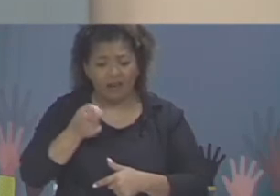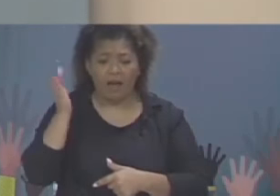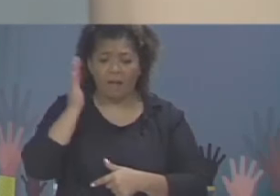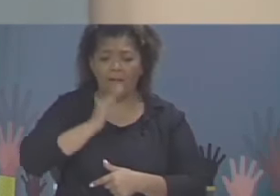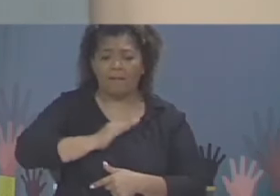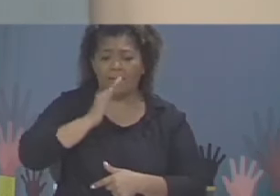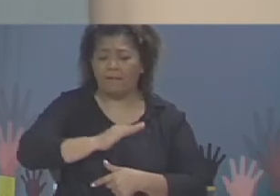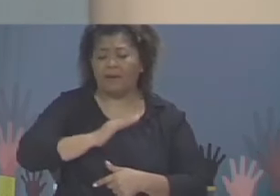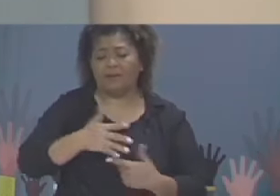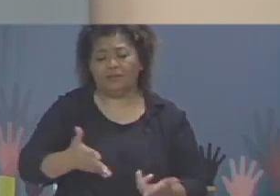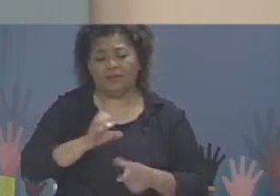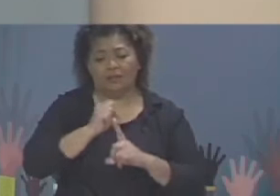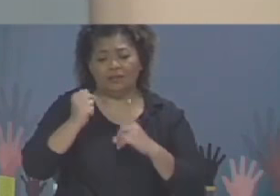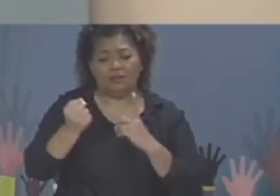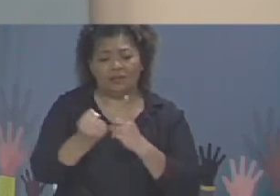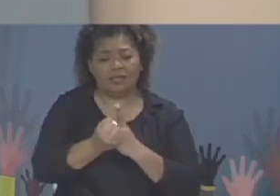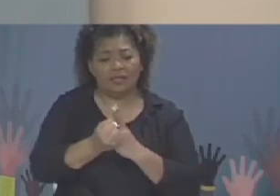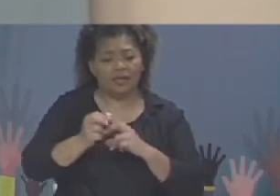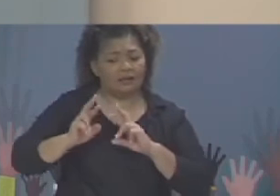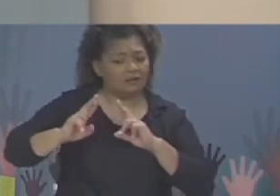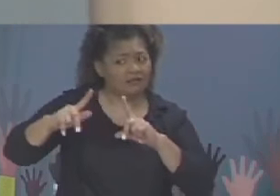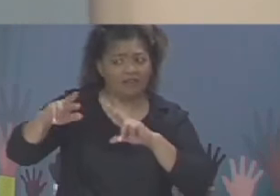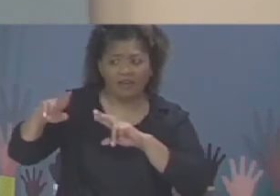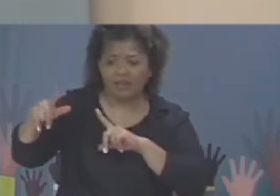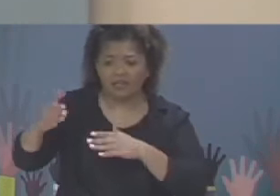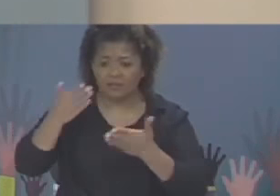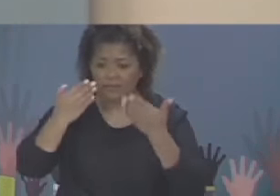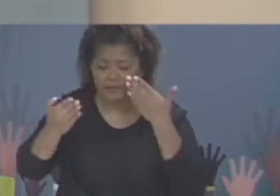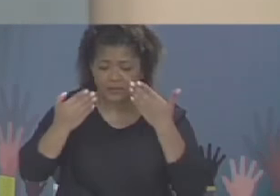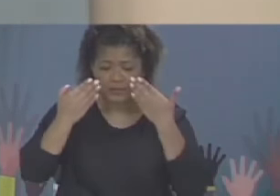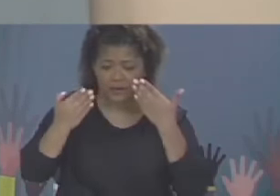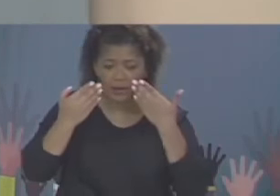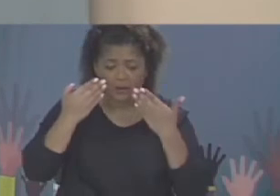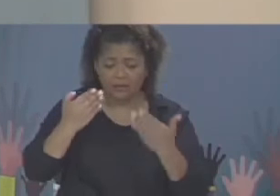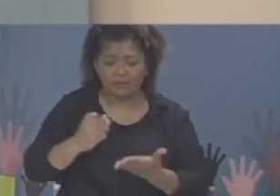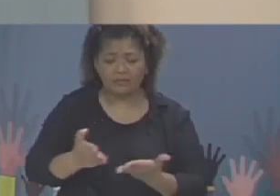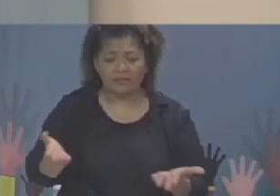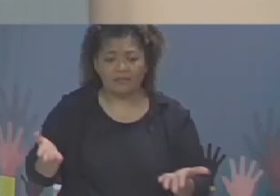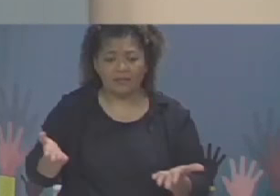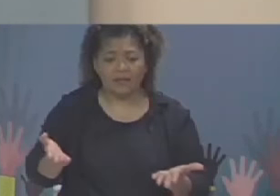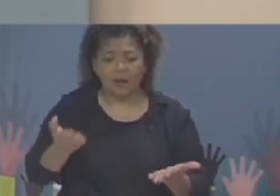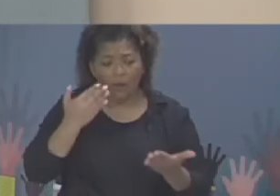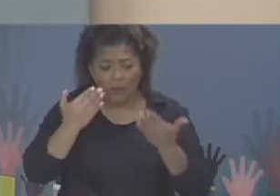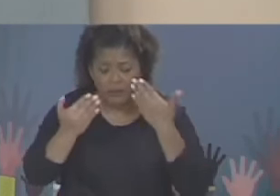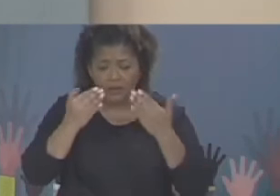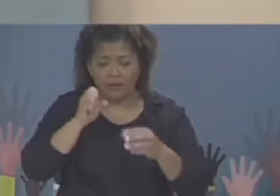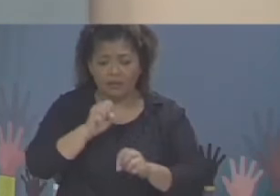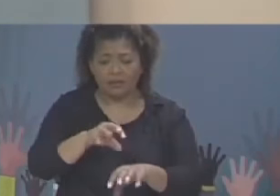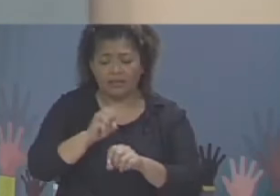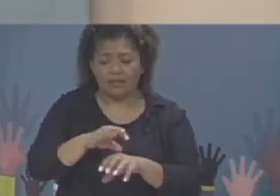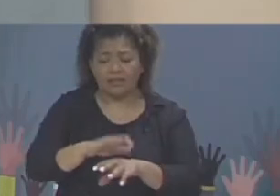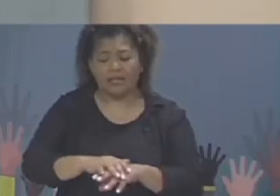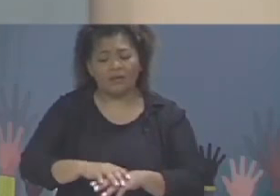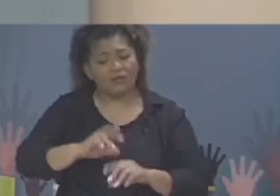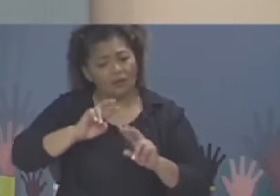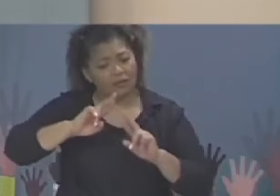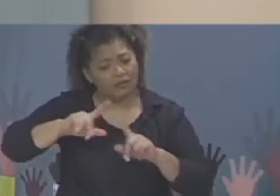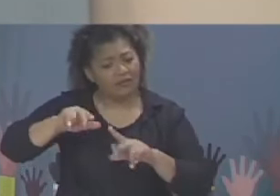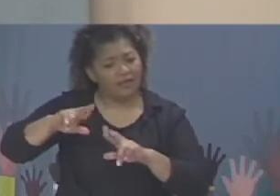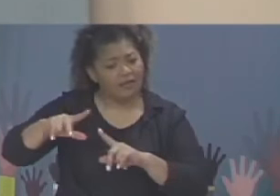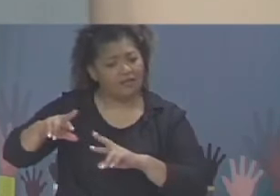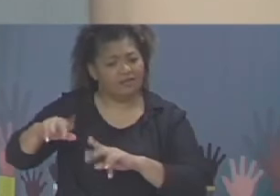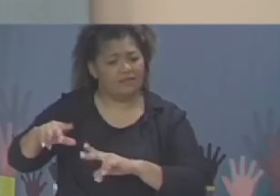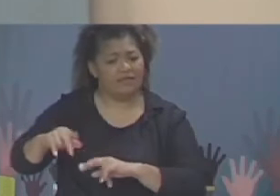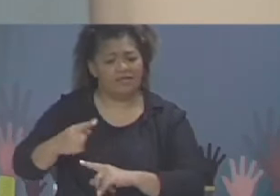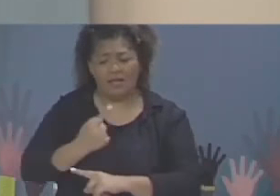sociedade não sabe a diferença entre um psicólogo e um amigo, entre um psicólogo e um psiquiatra, é porque, em nome de cuidar de uma categoria, em nome de fortalecer